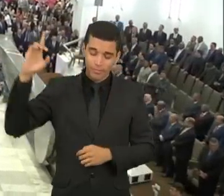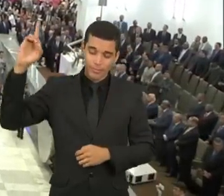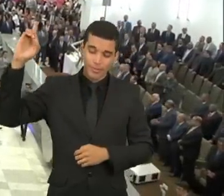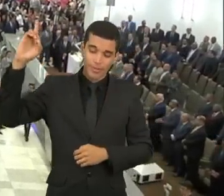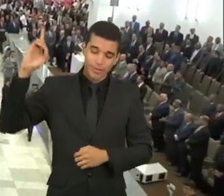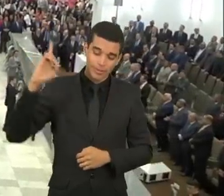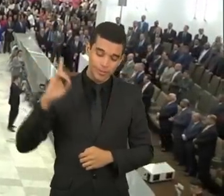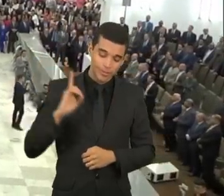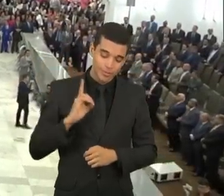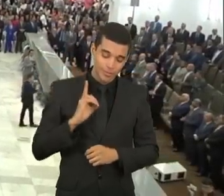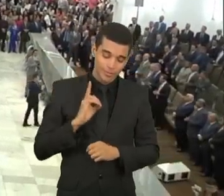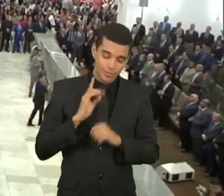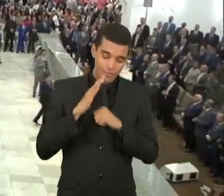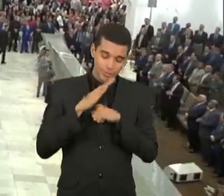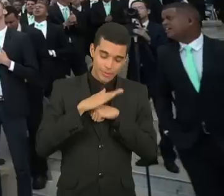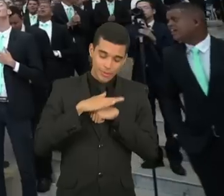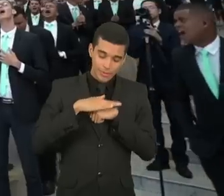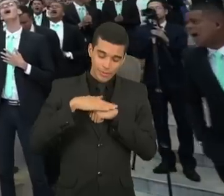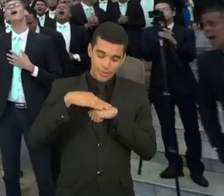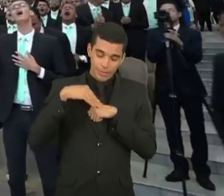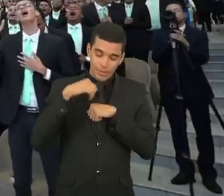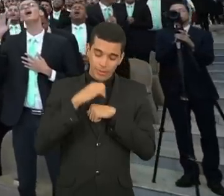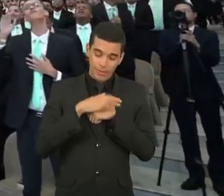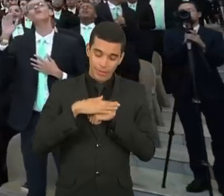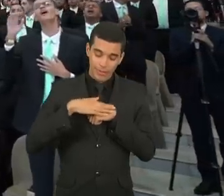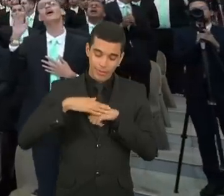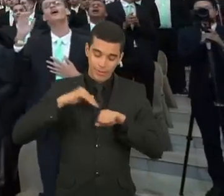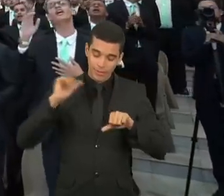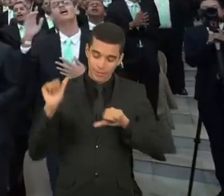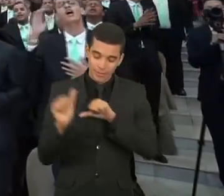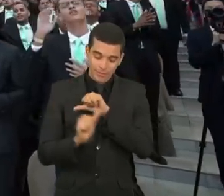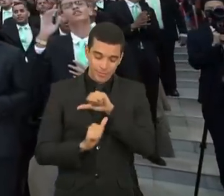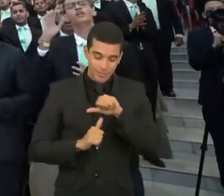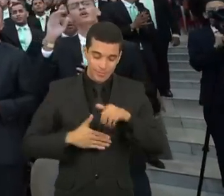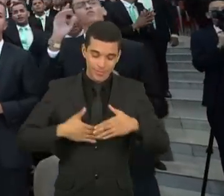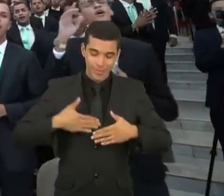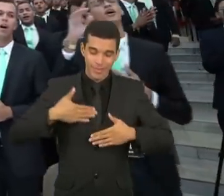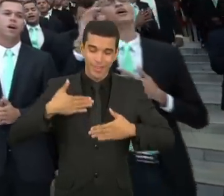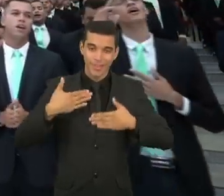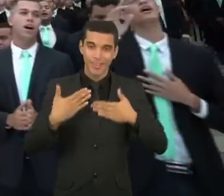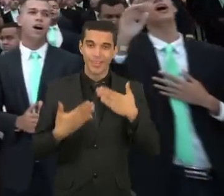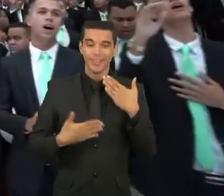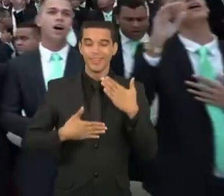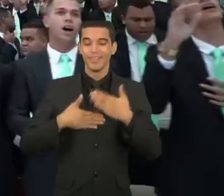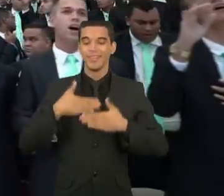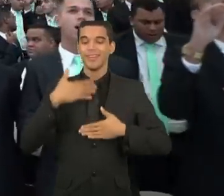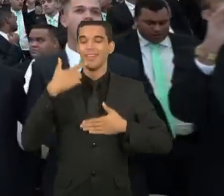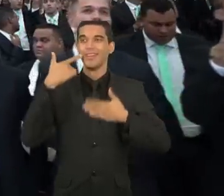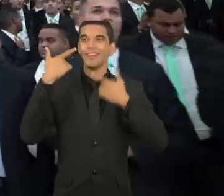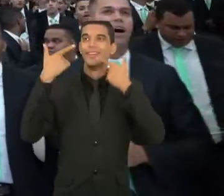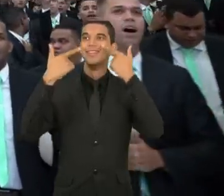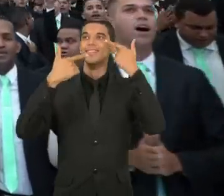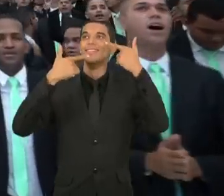mas a alegria vem de manhã.